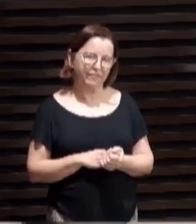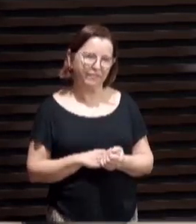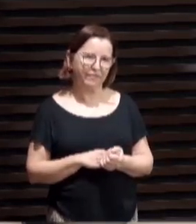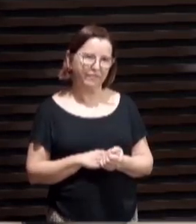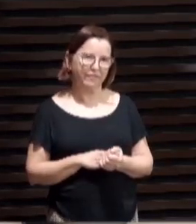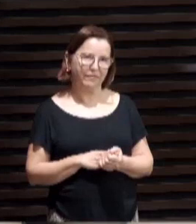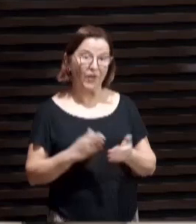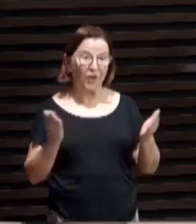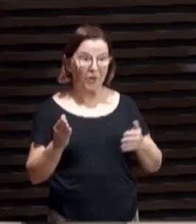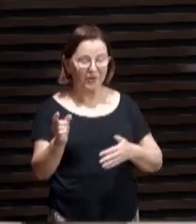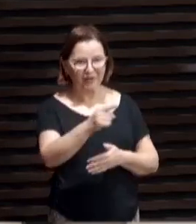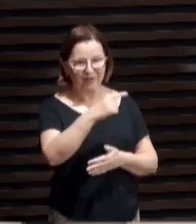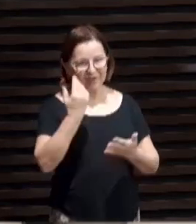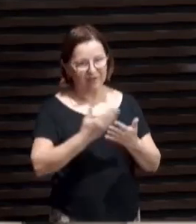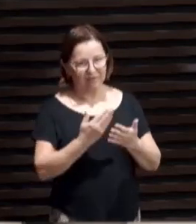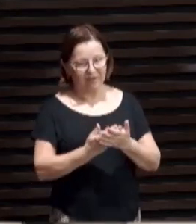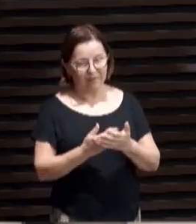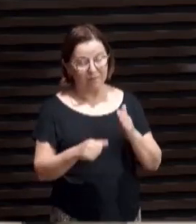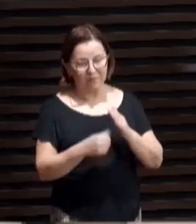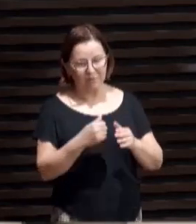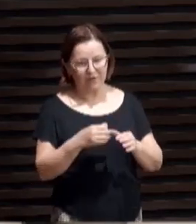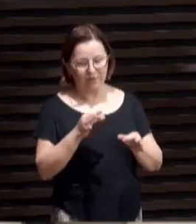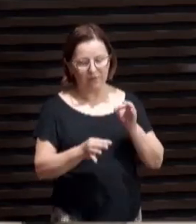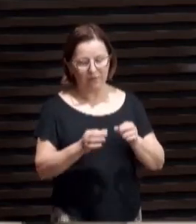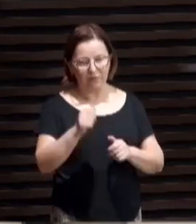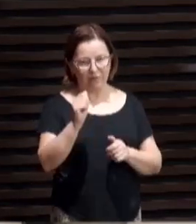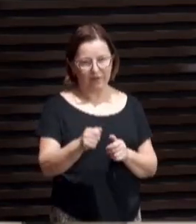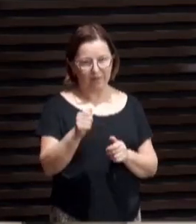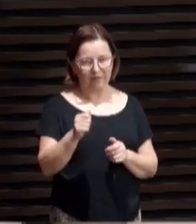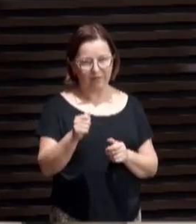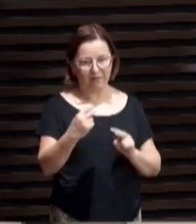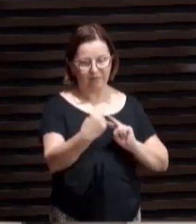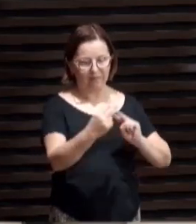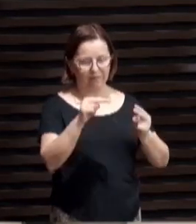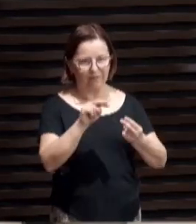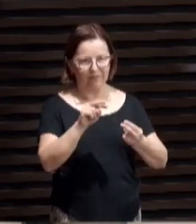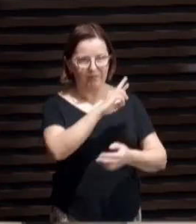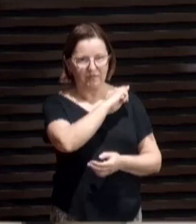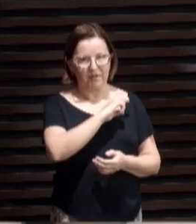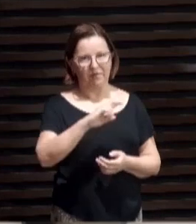Hoje nós vamos olhar primeiro o julgamento do ponto de vista religioso.